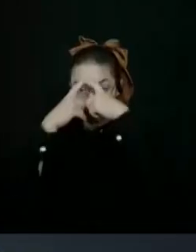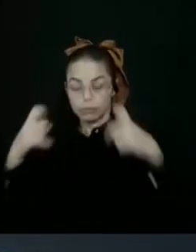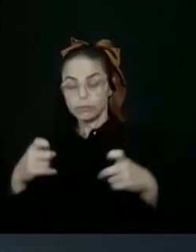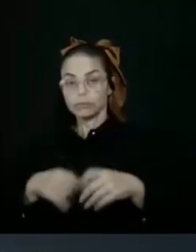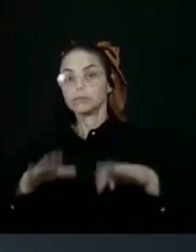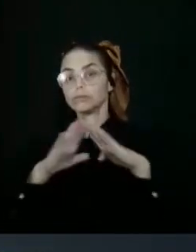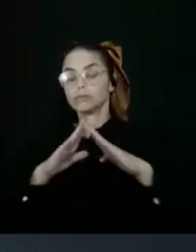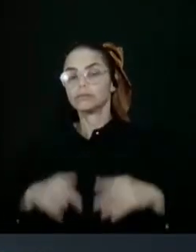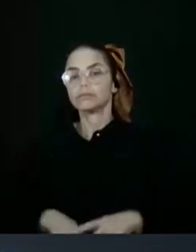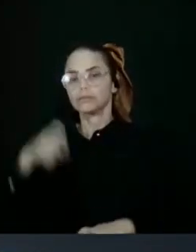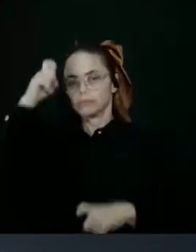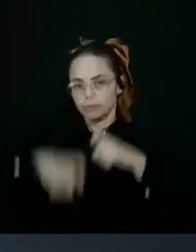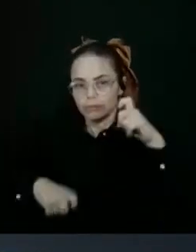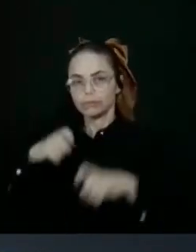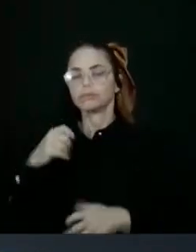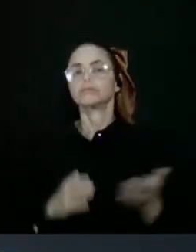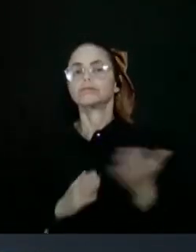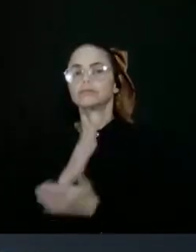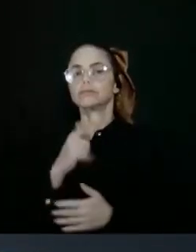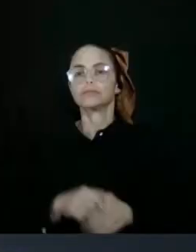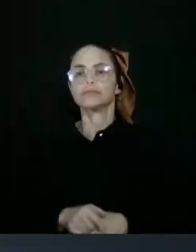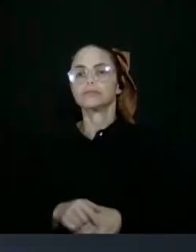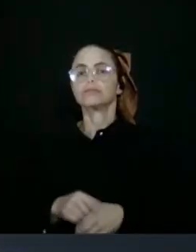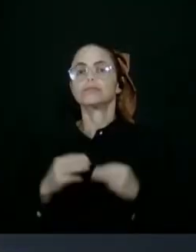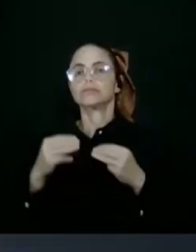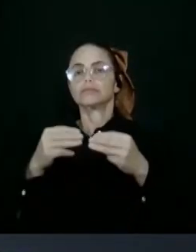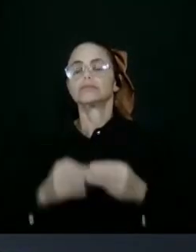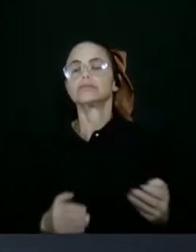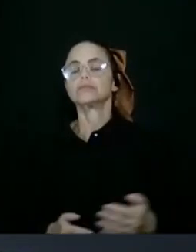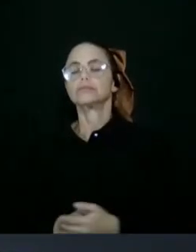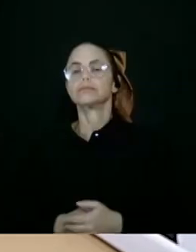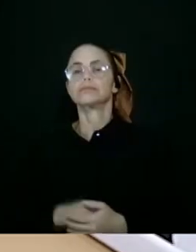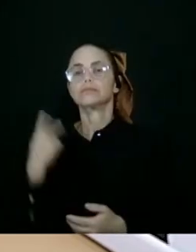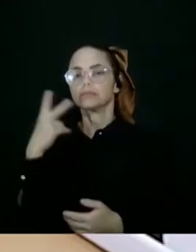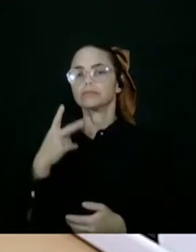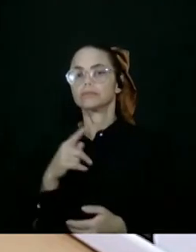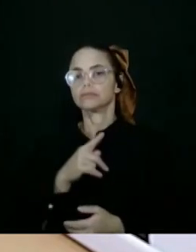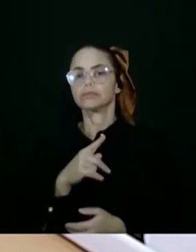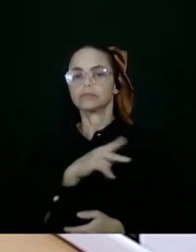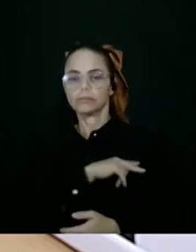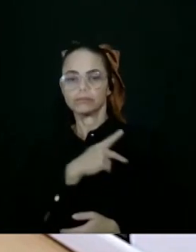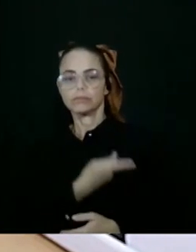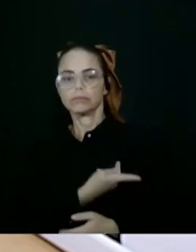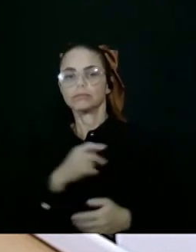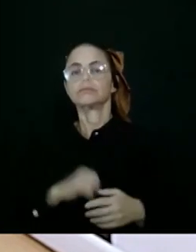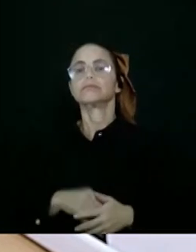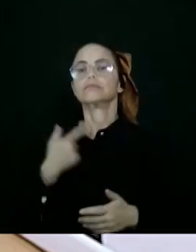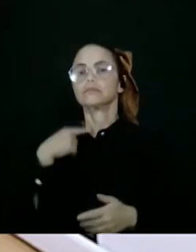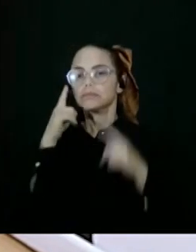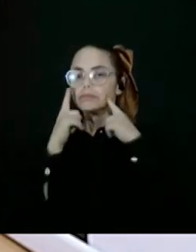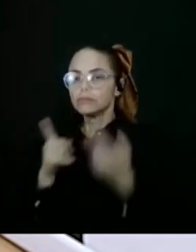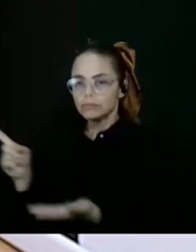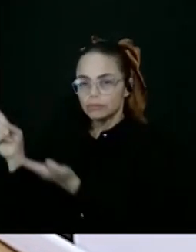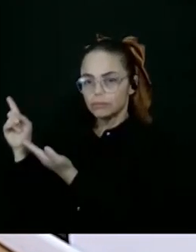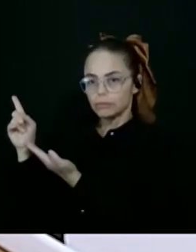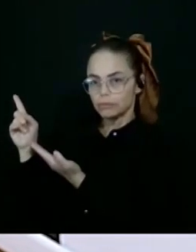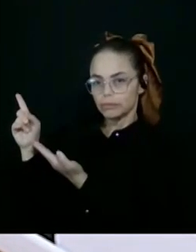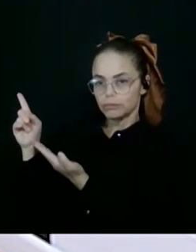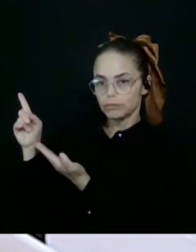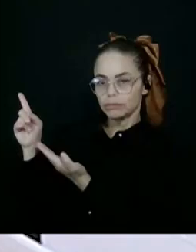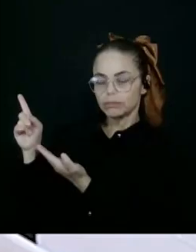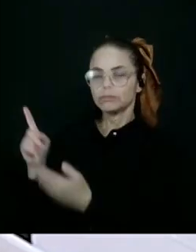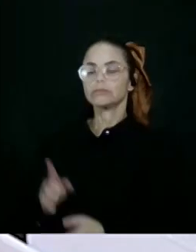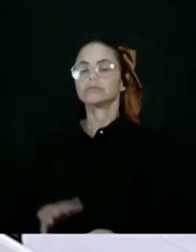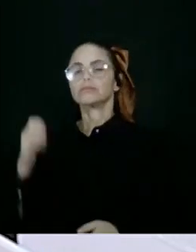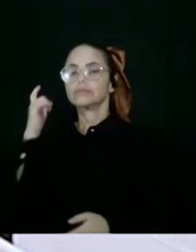sexual. Foi aprovada uma moção de autoria do vereador Paulo Haddad, que apela ao governador do estado de São Paulo, Tarcísio